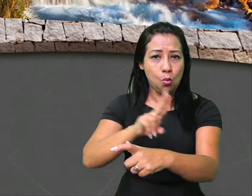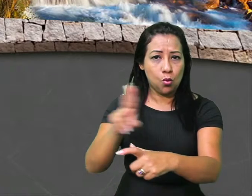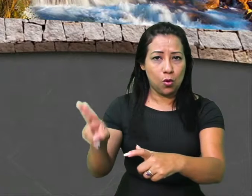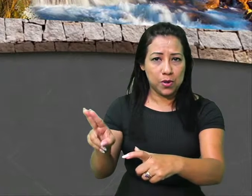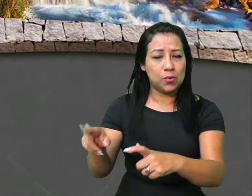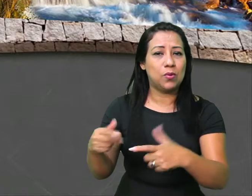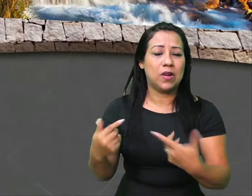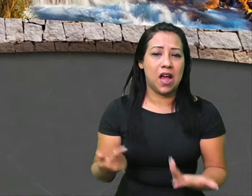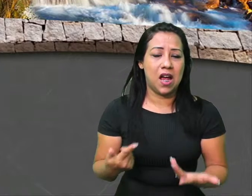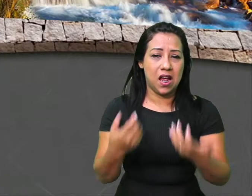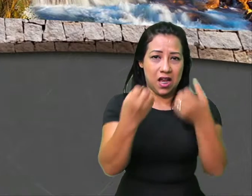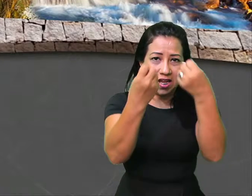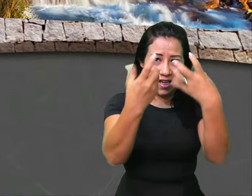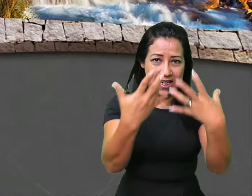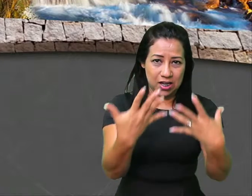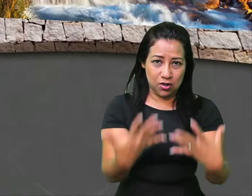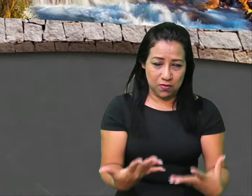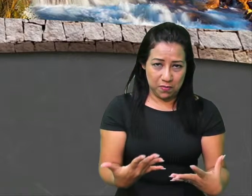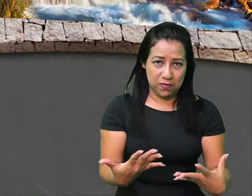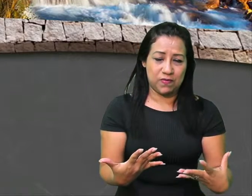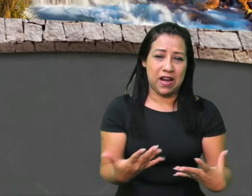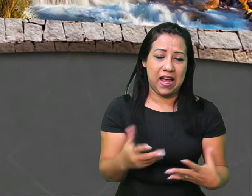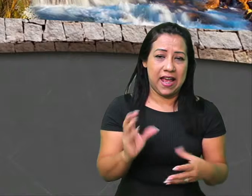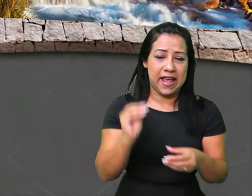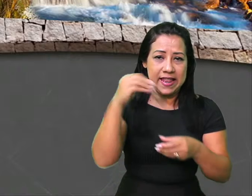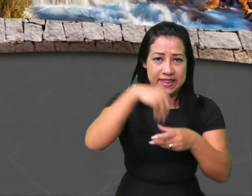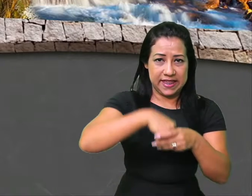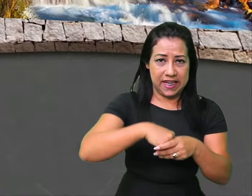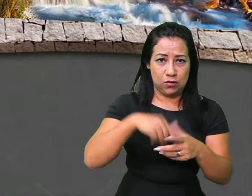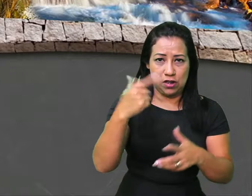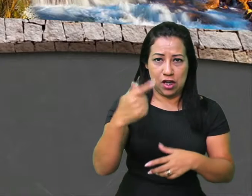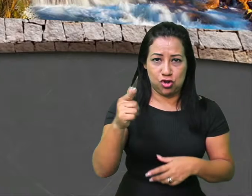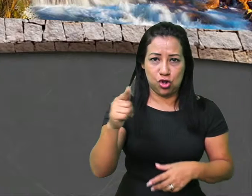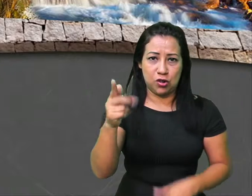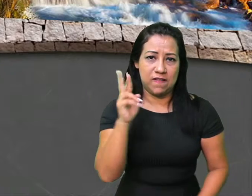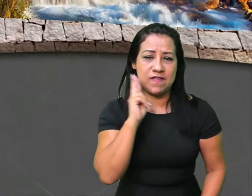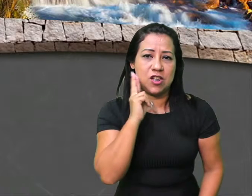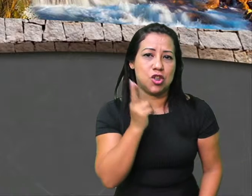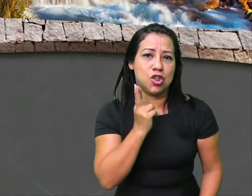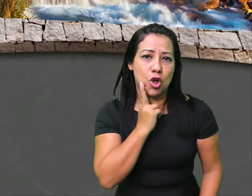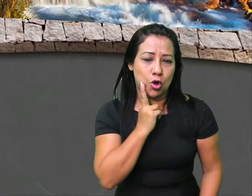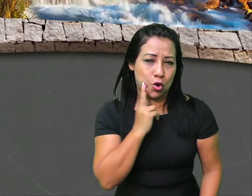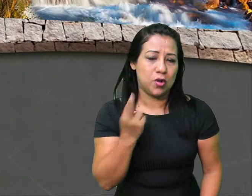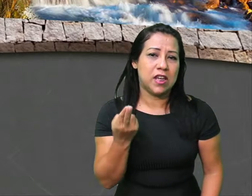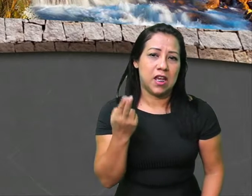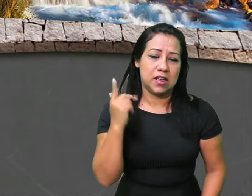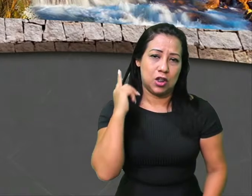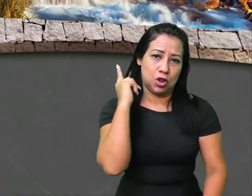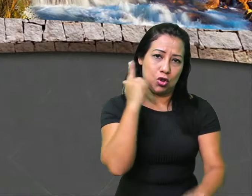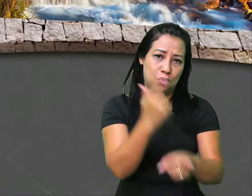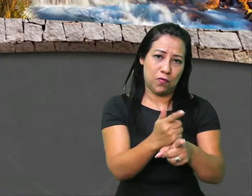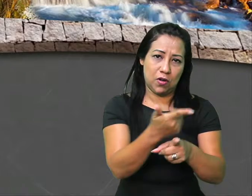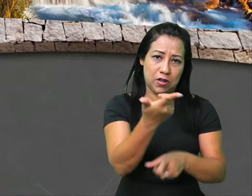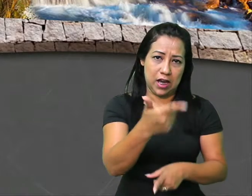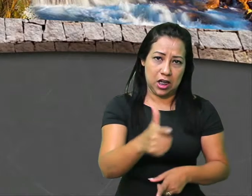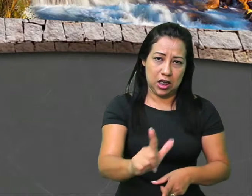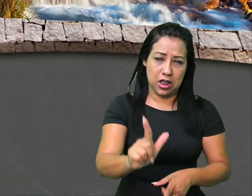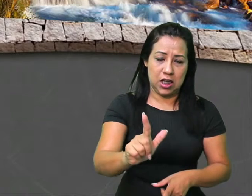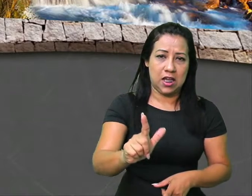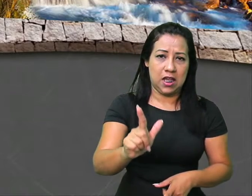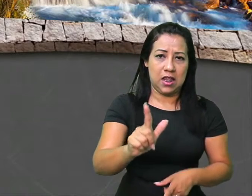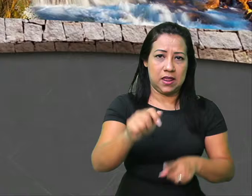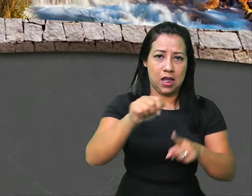falar disso aí dentro da geografia de Rondônia, que nós iremos nos encontrar novamente no mês de novembro, falando da